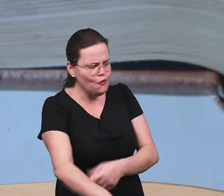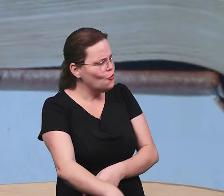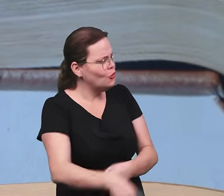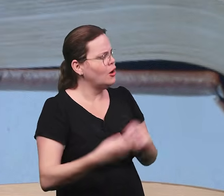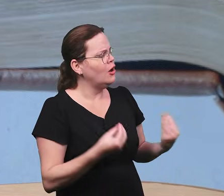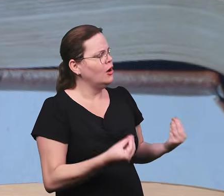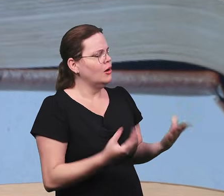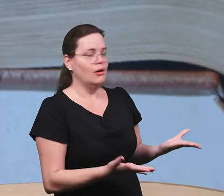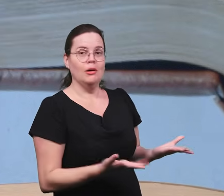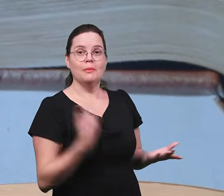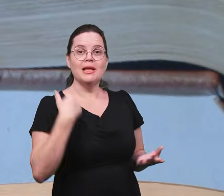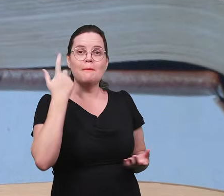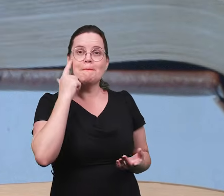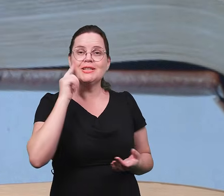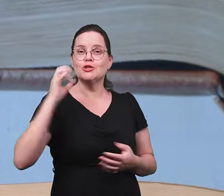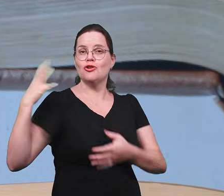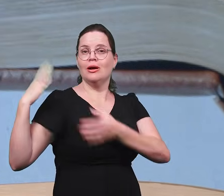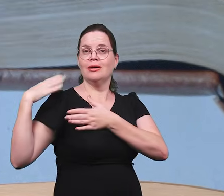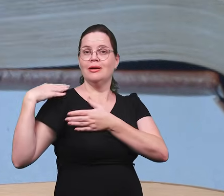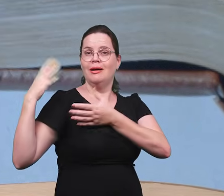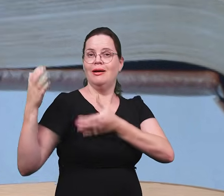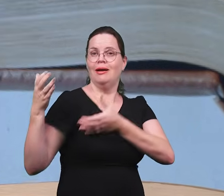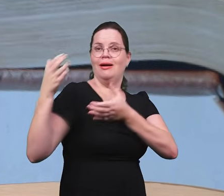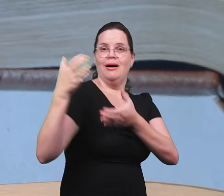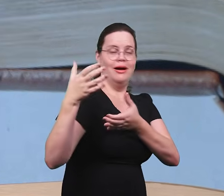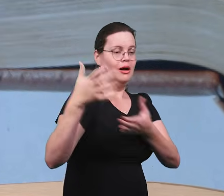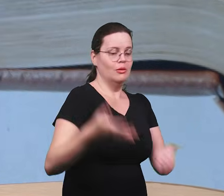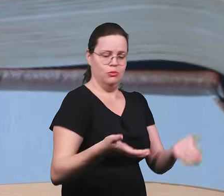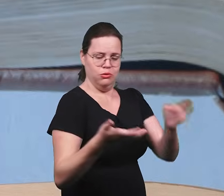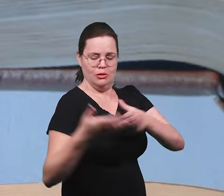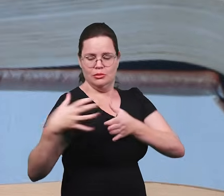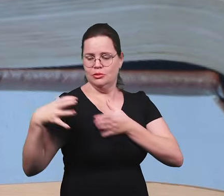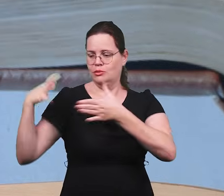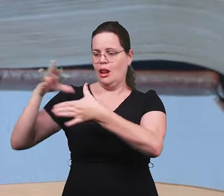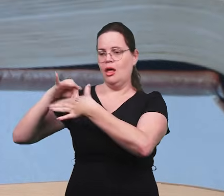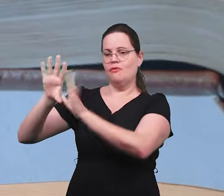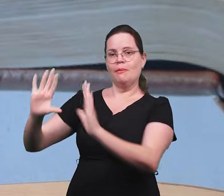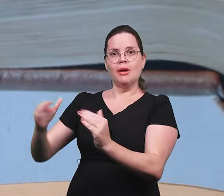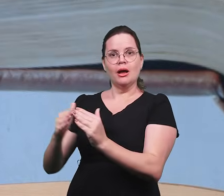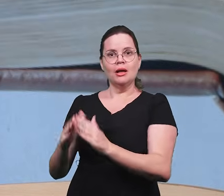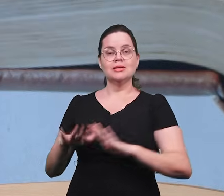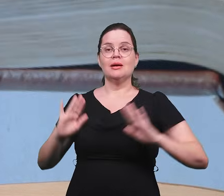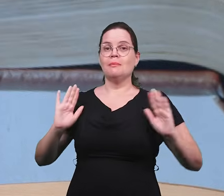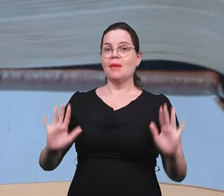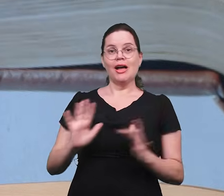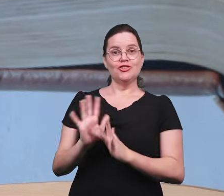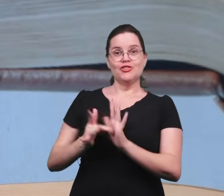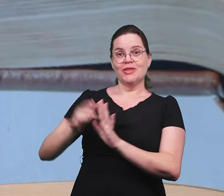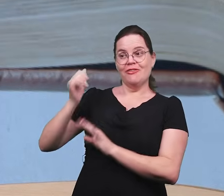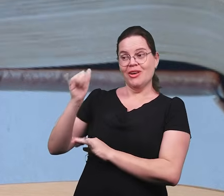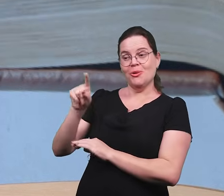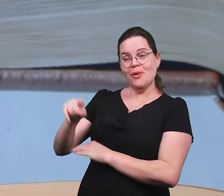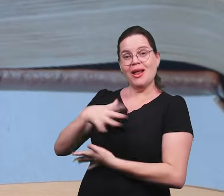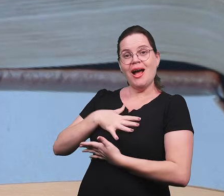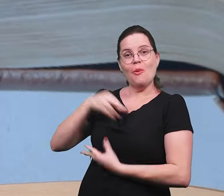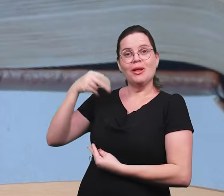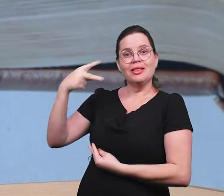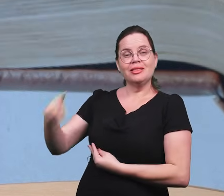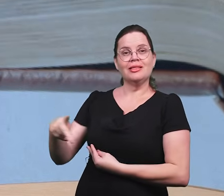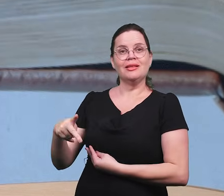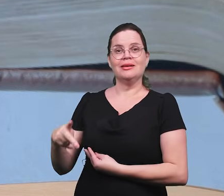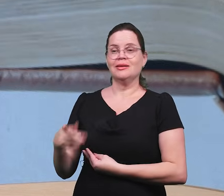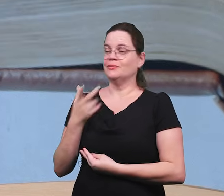para levar para sua casa, para os seus afazeres e tudo. E Jesus ofereceu para ela, disse que ele tinha uma